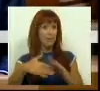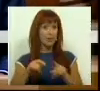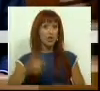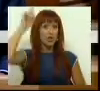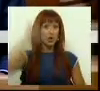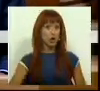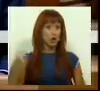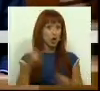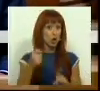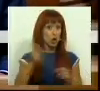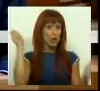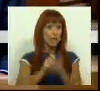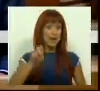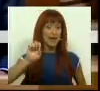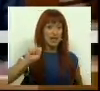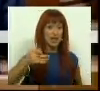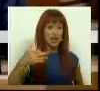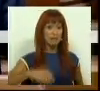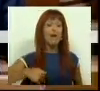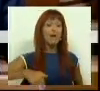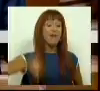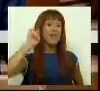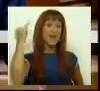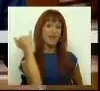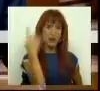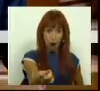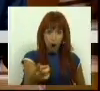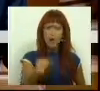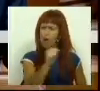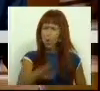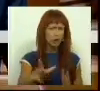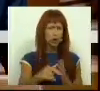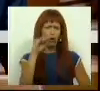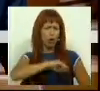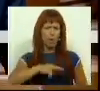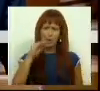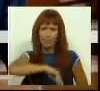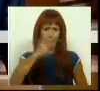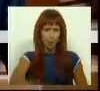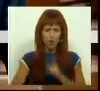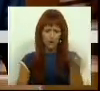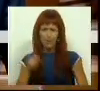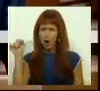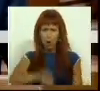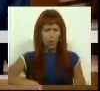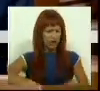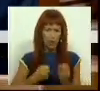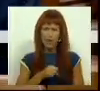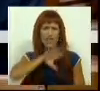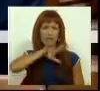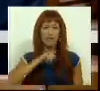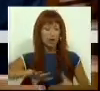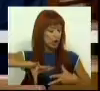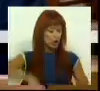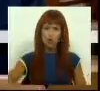jornada de luta convocada pela CGTP para o próximo dia 29, contra o roubo dos salários e das pensões, contra a ruína das famílias e